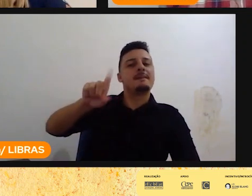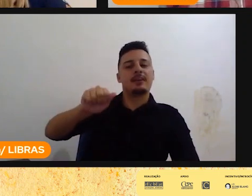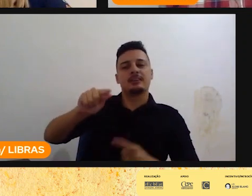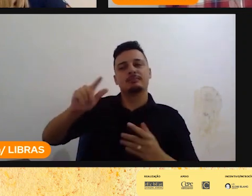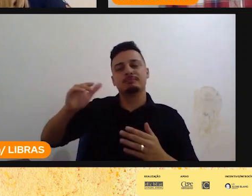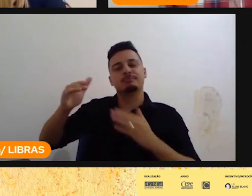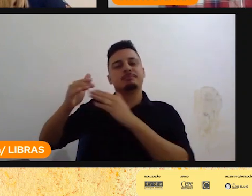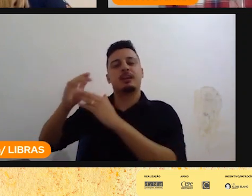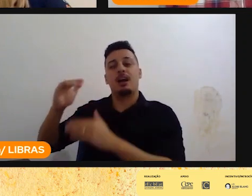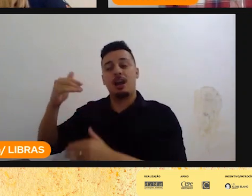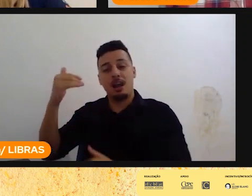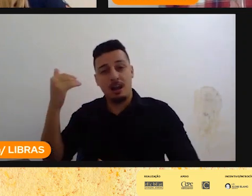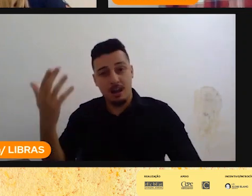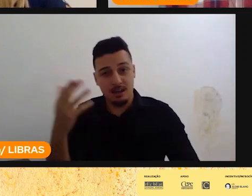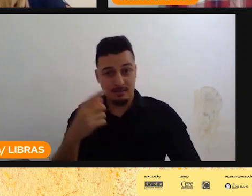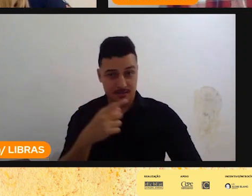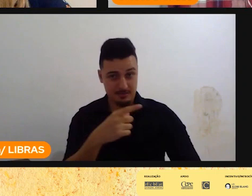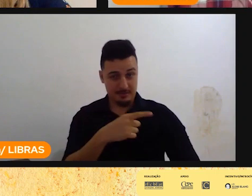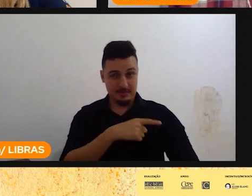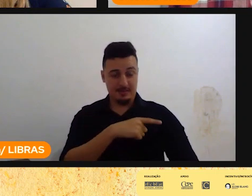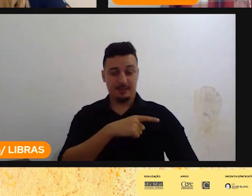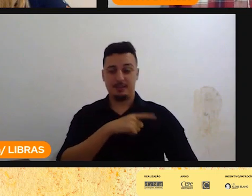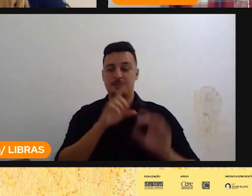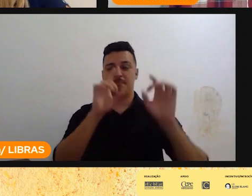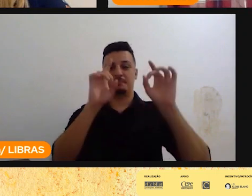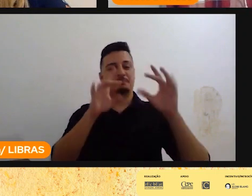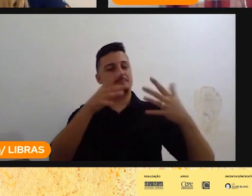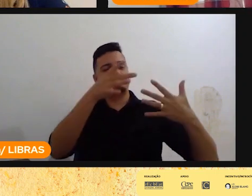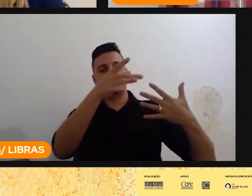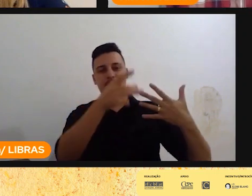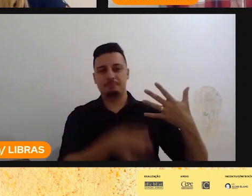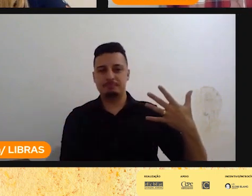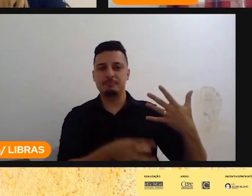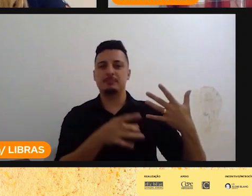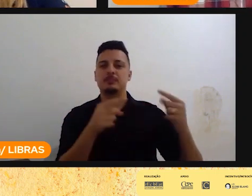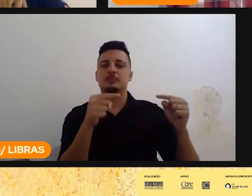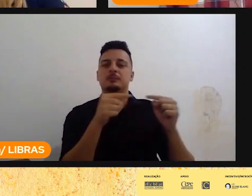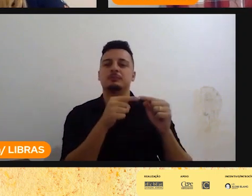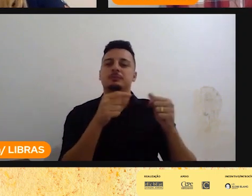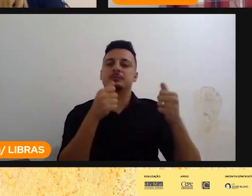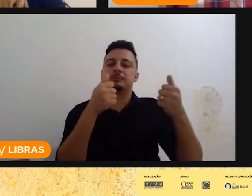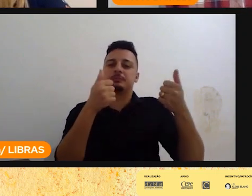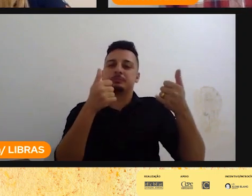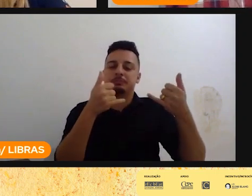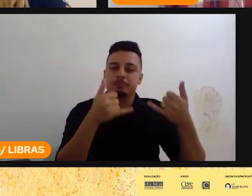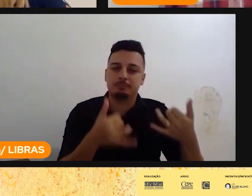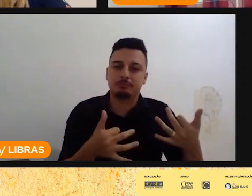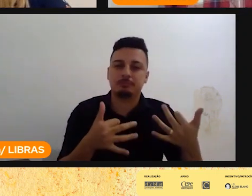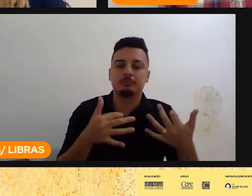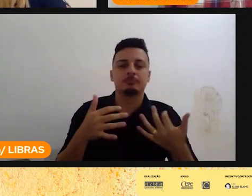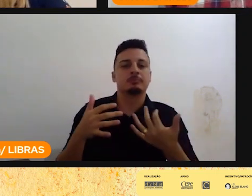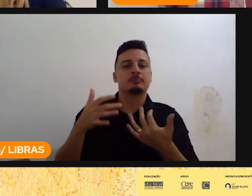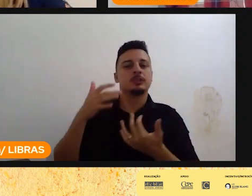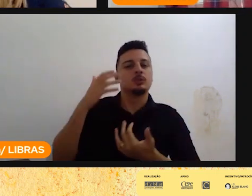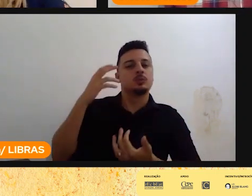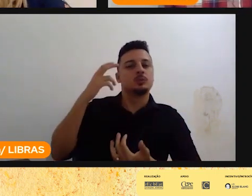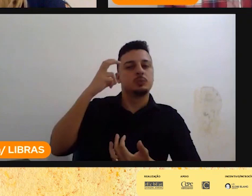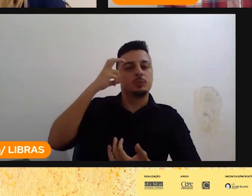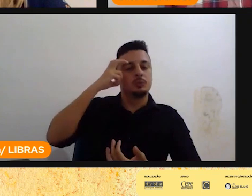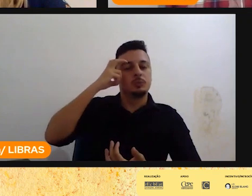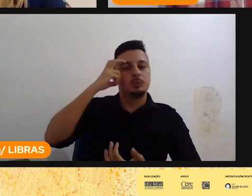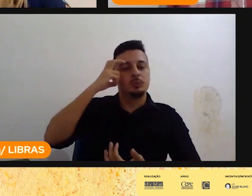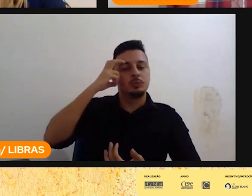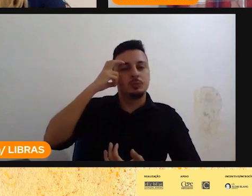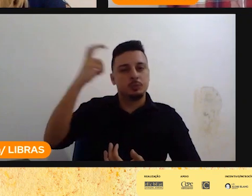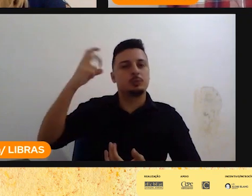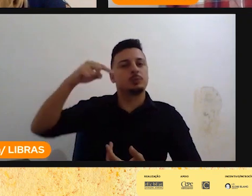linha específica para animação, na verdade não só para animação, né, que foi lançado pelo Ministério da Cultura, né, também já não temos